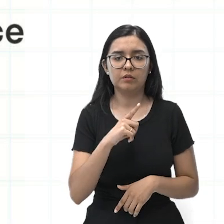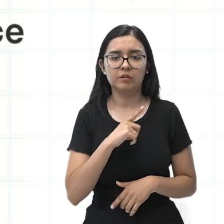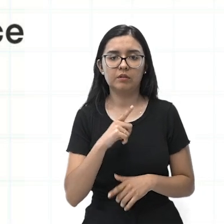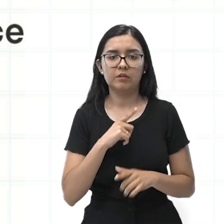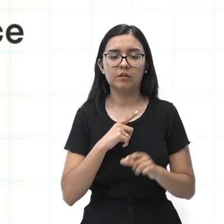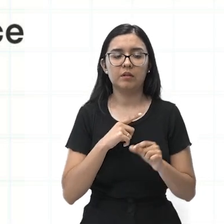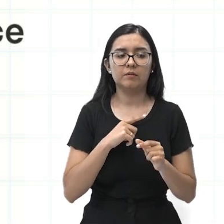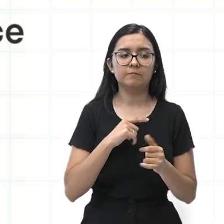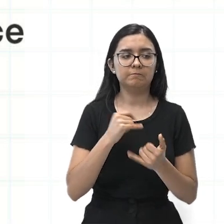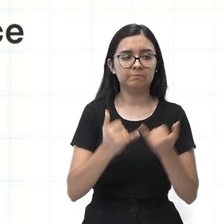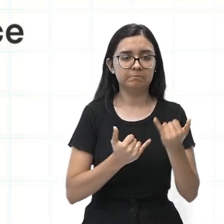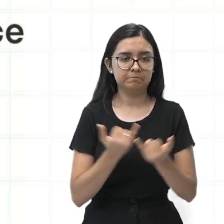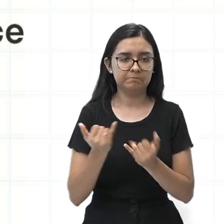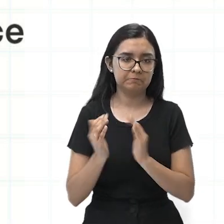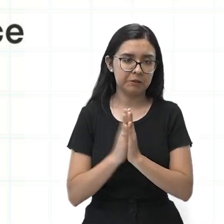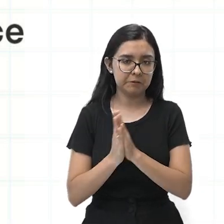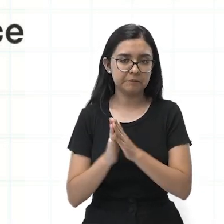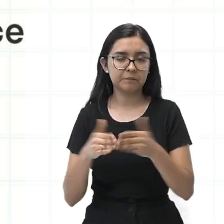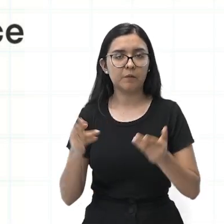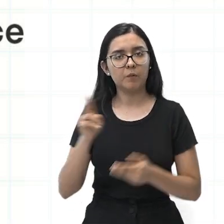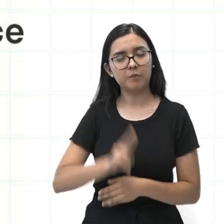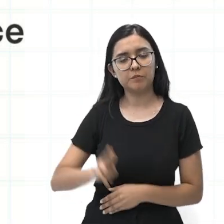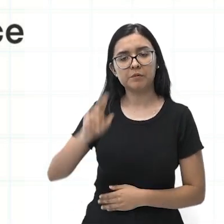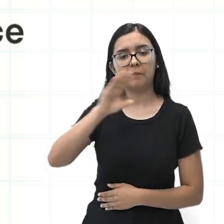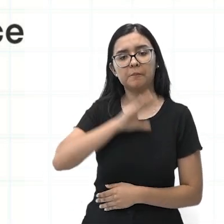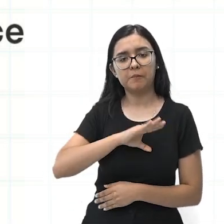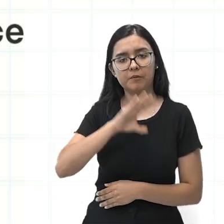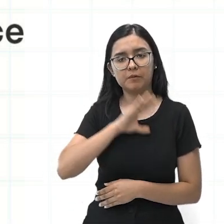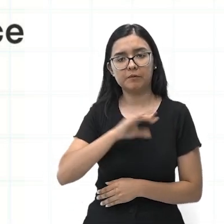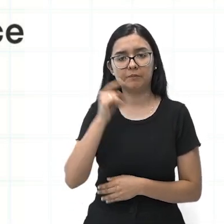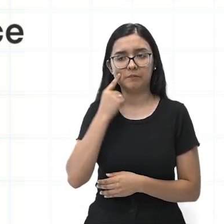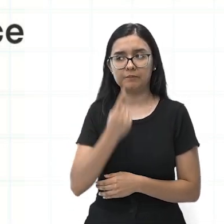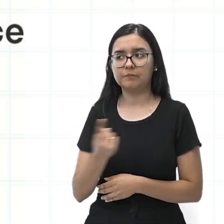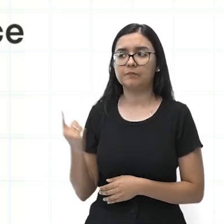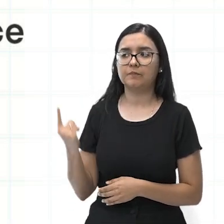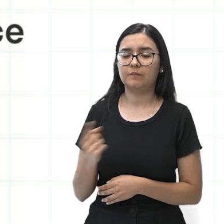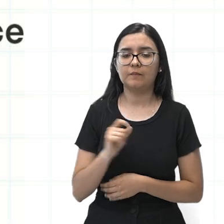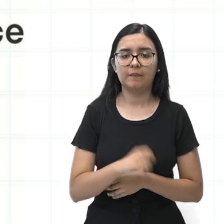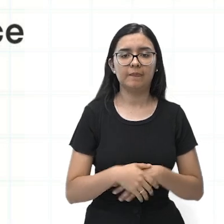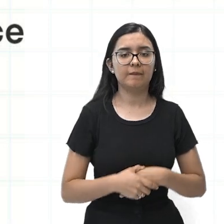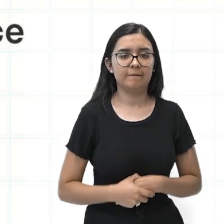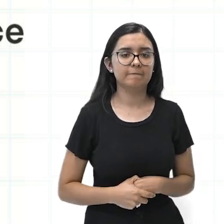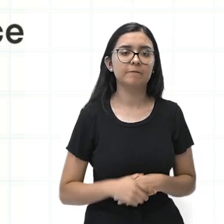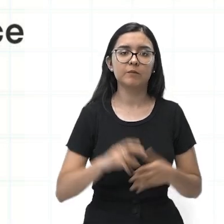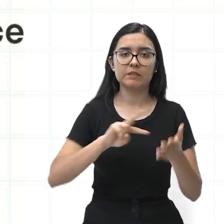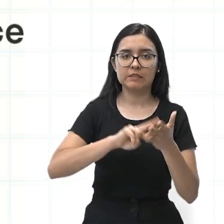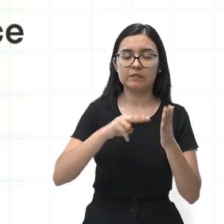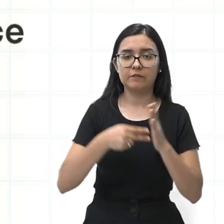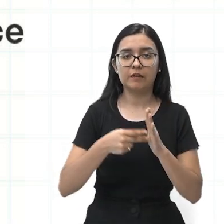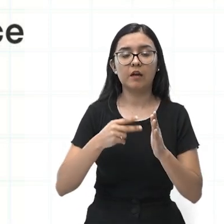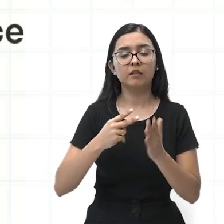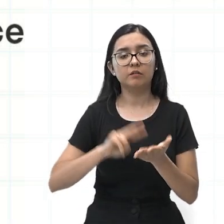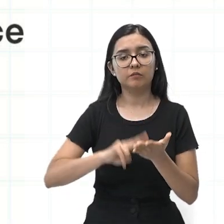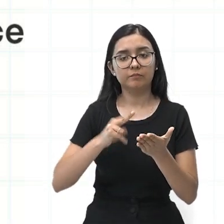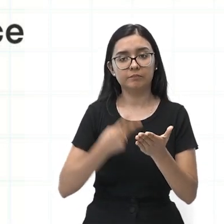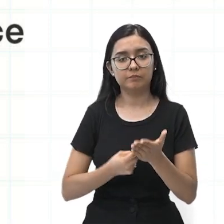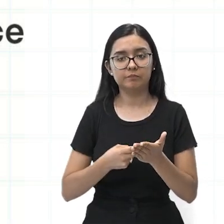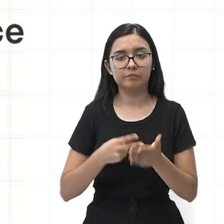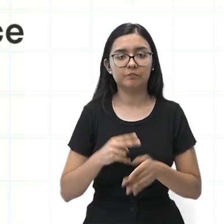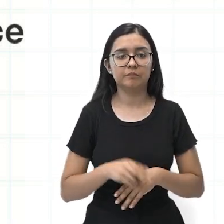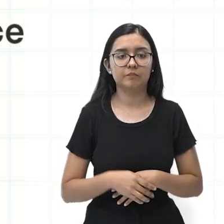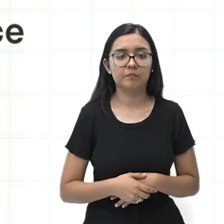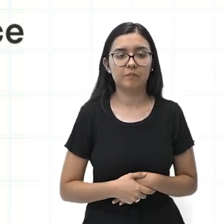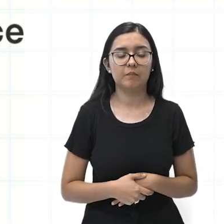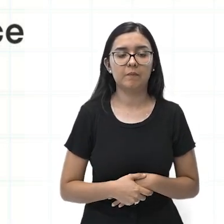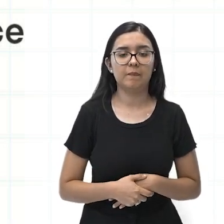gente já utiliza na língua portuguesa essa palavrinha também, né? A palavrinha playground, justamente com esse significado, então a gente não precisa traduzir,